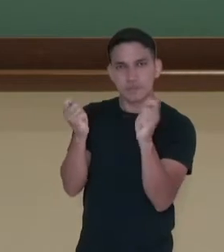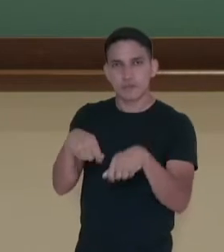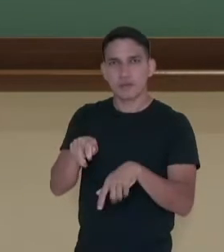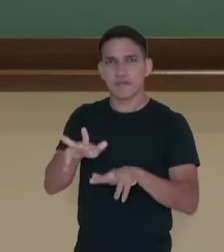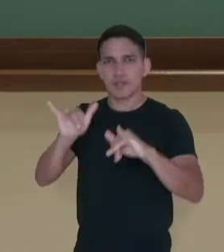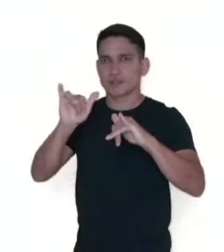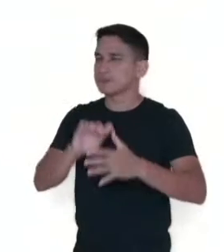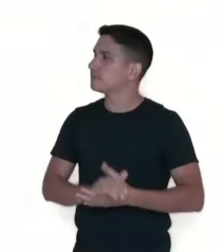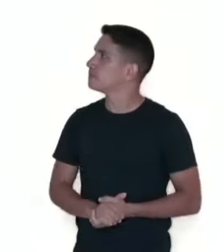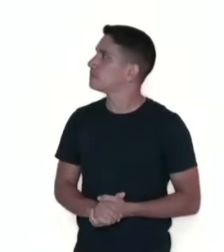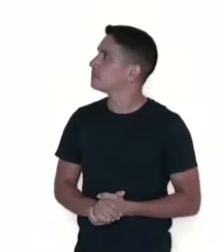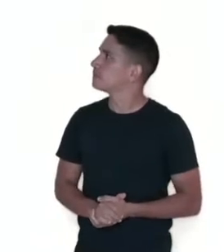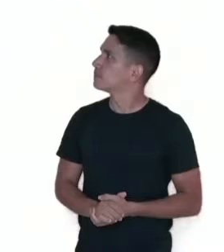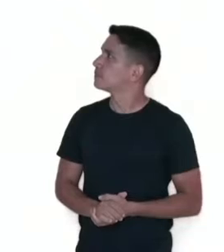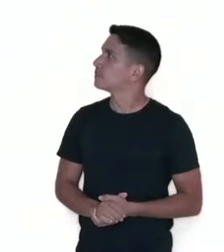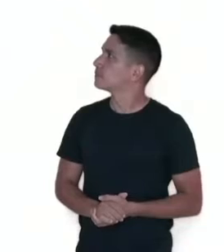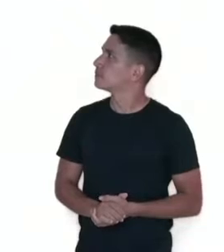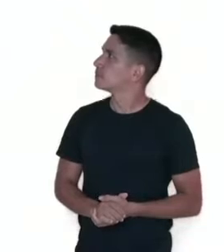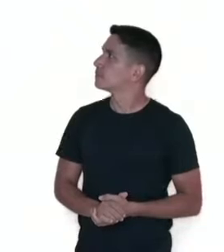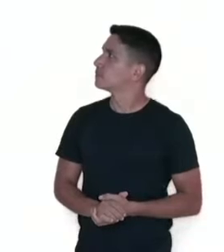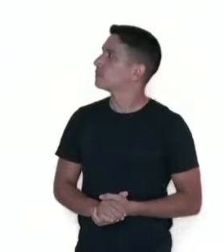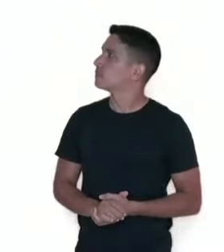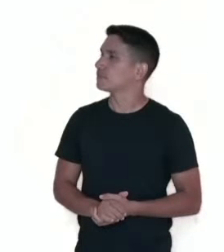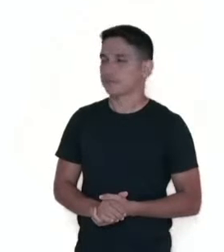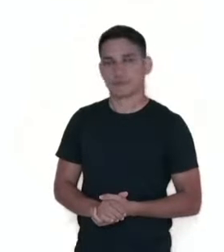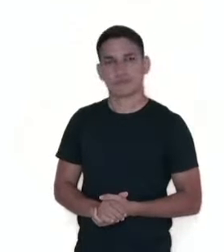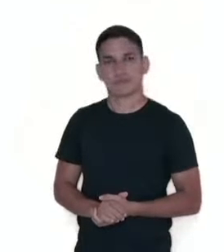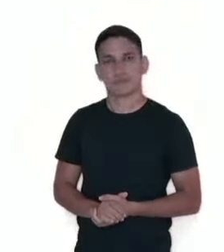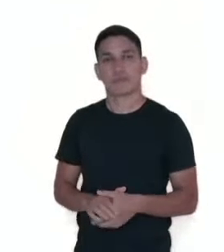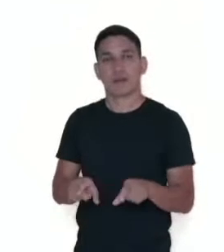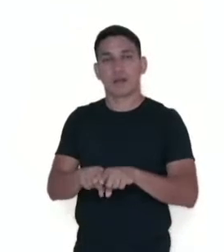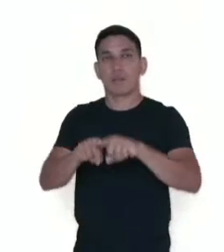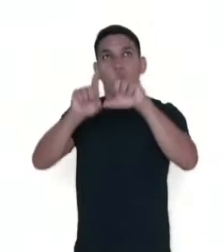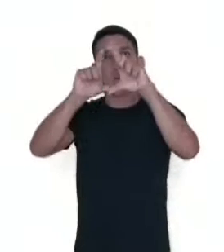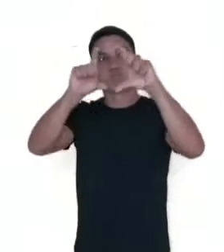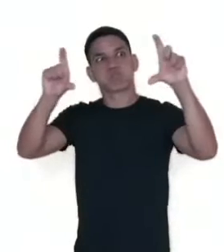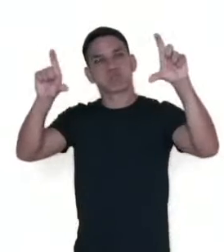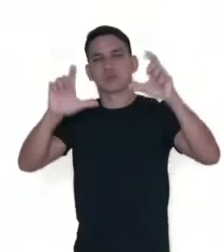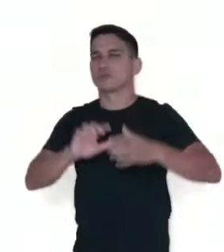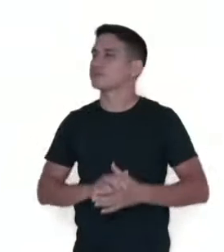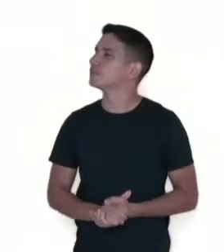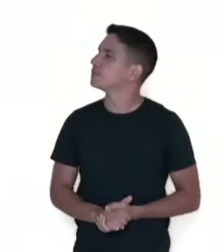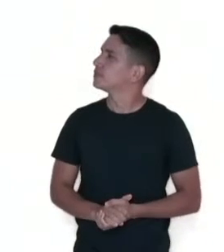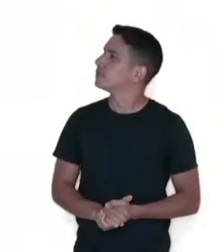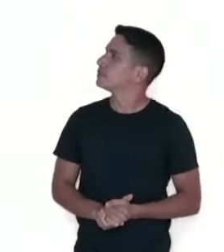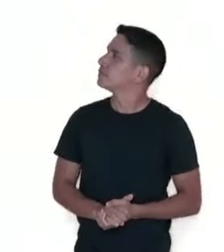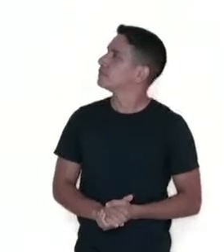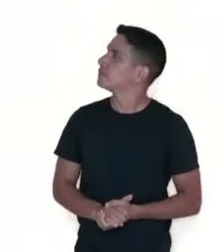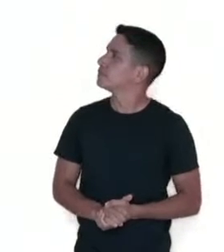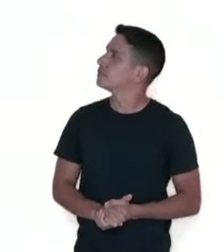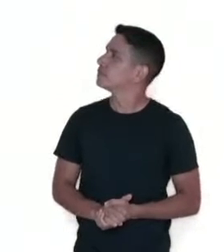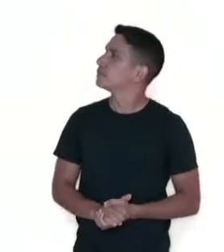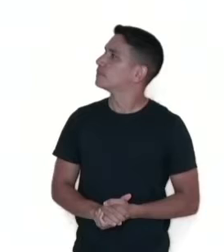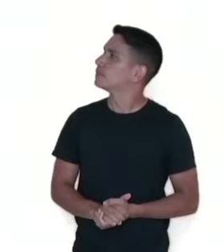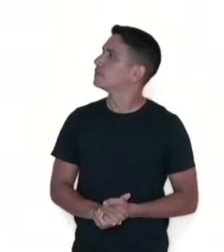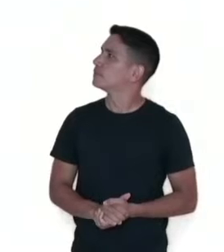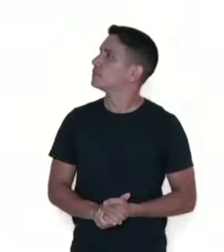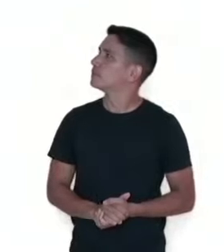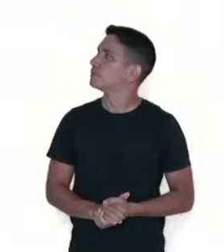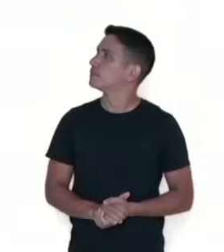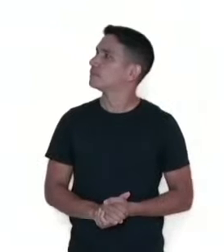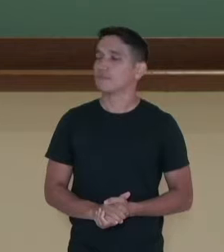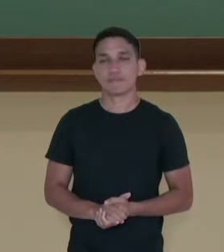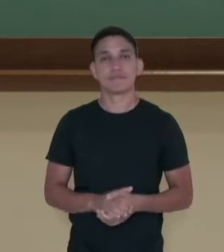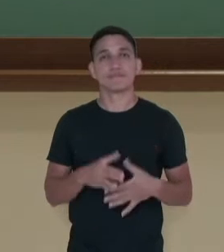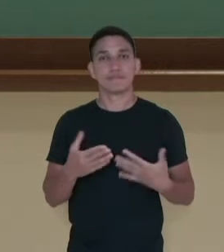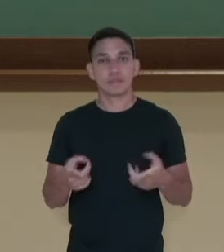atenção, títulos, letras grandes e chamativas e textos fáceis de entender,